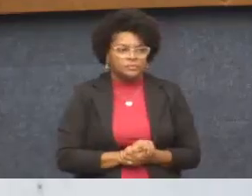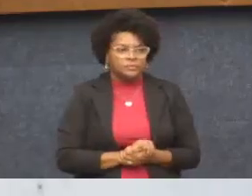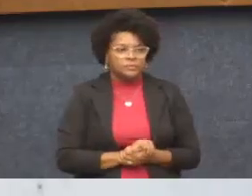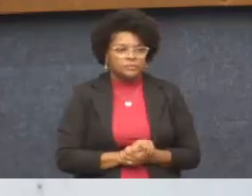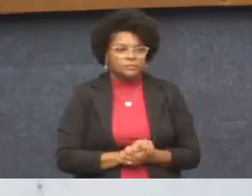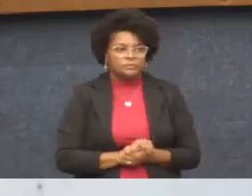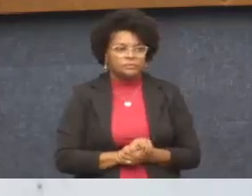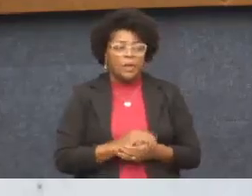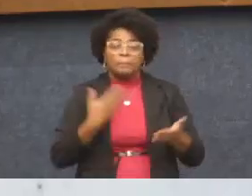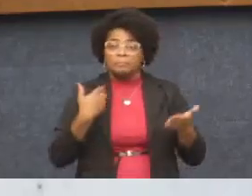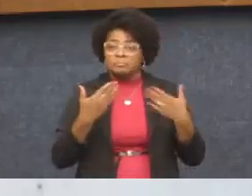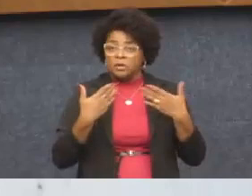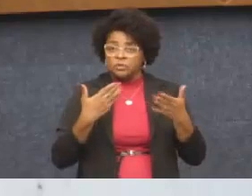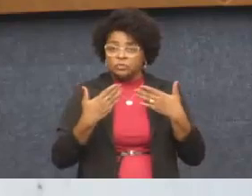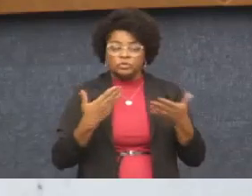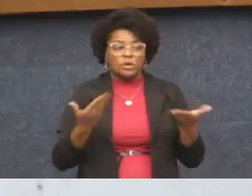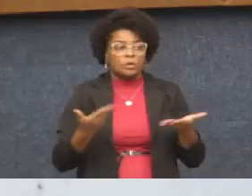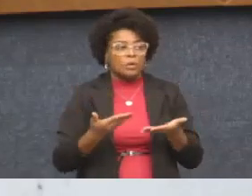Para discutir,